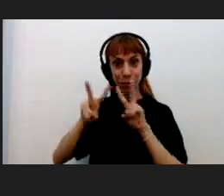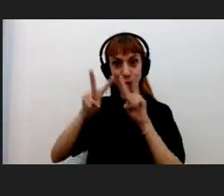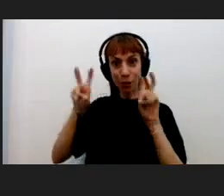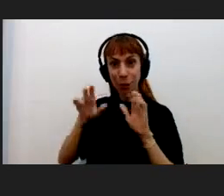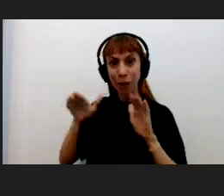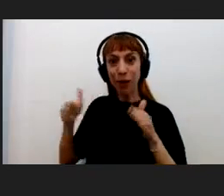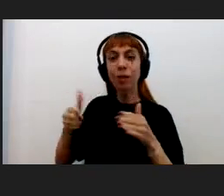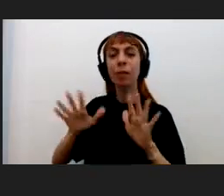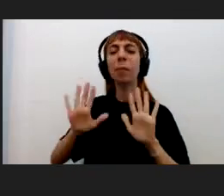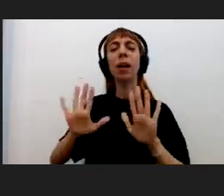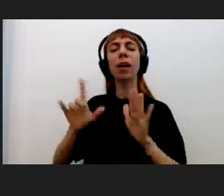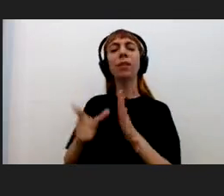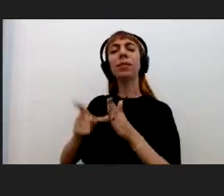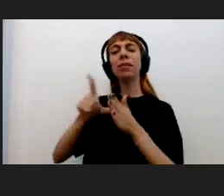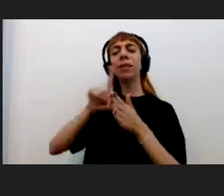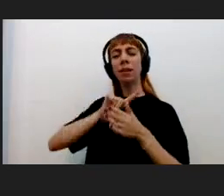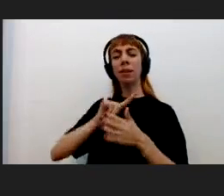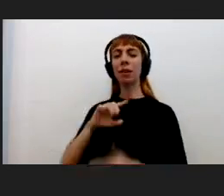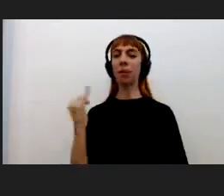que